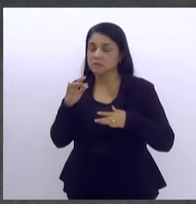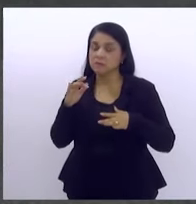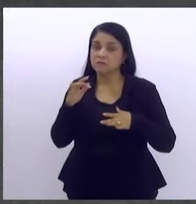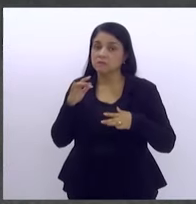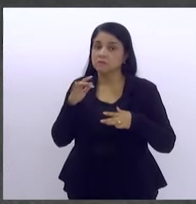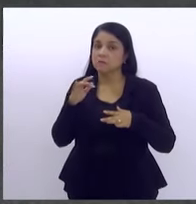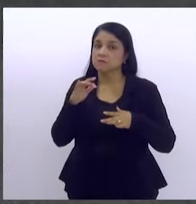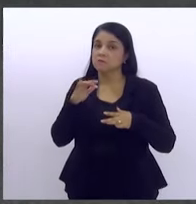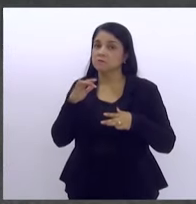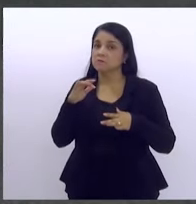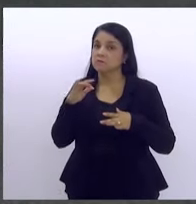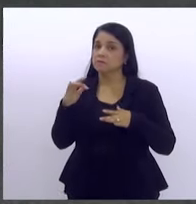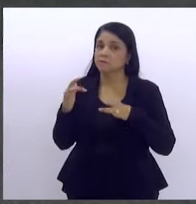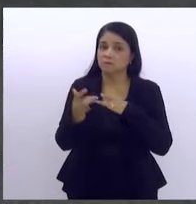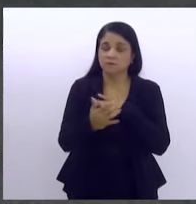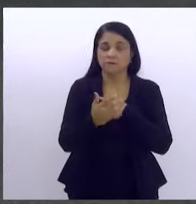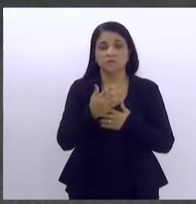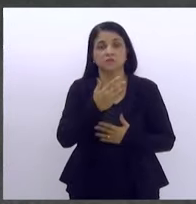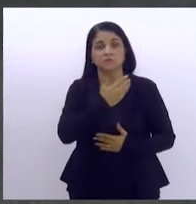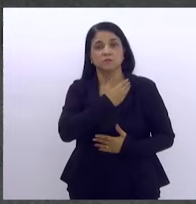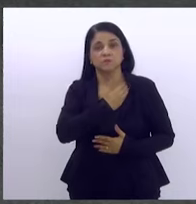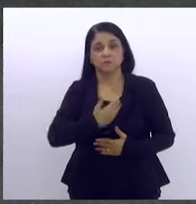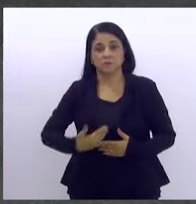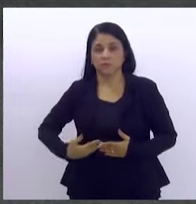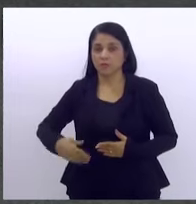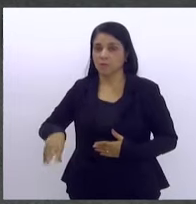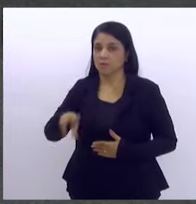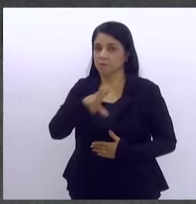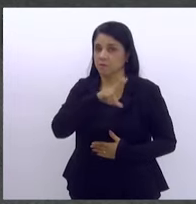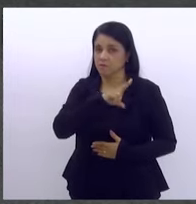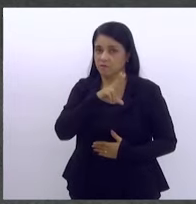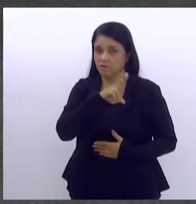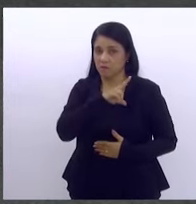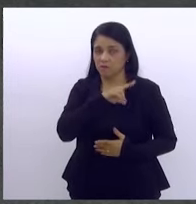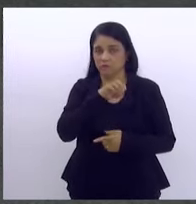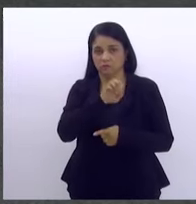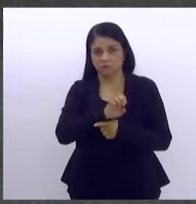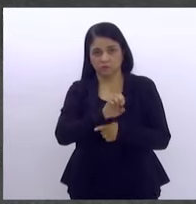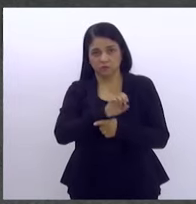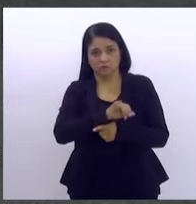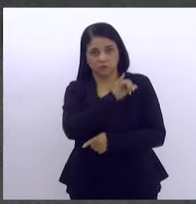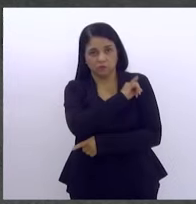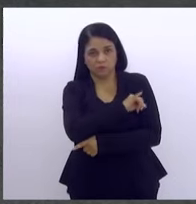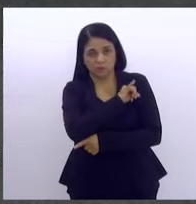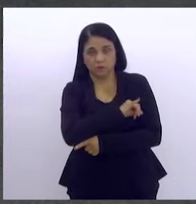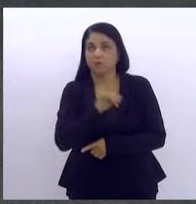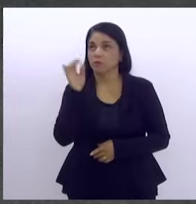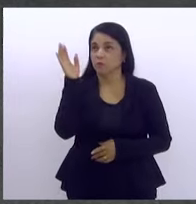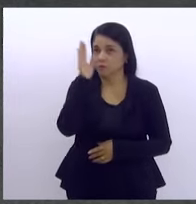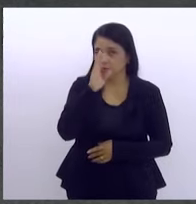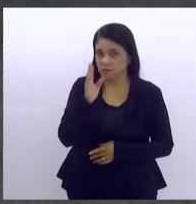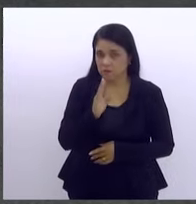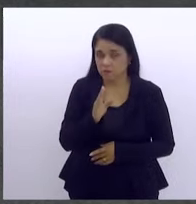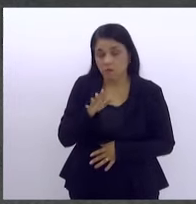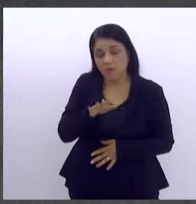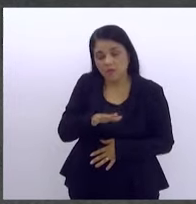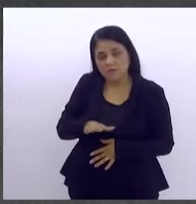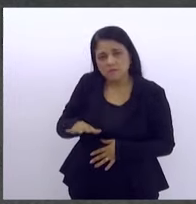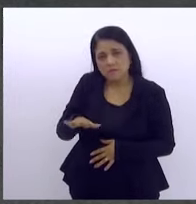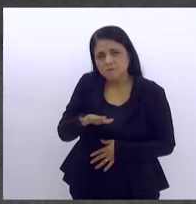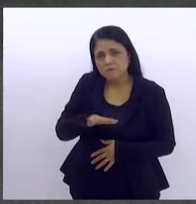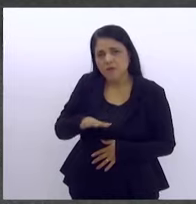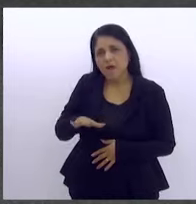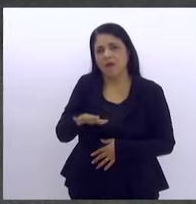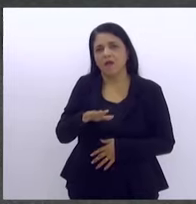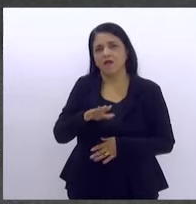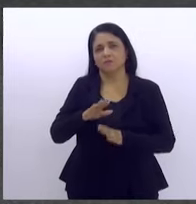e privadas de ensino do Estado do Rio de Janeiro, mas não só do Brasil, ainda são espaços onde a gente